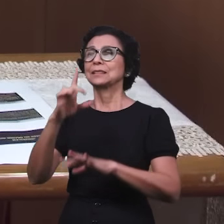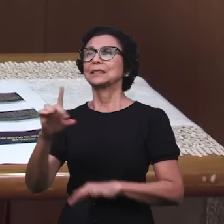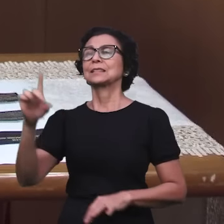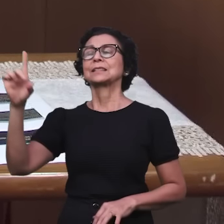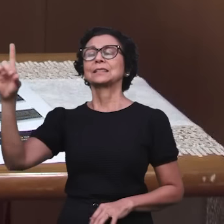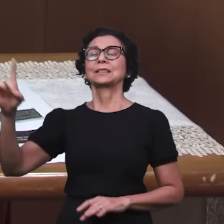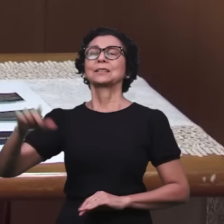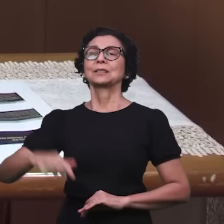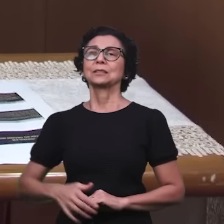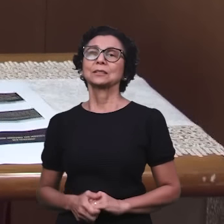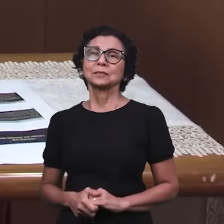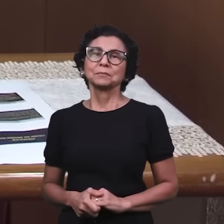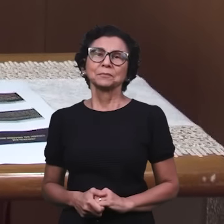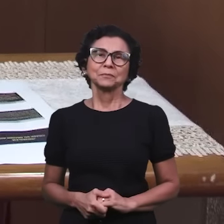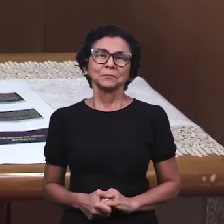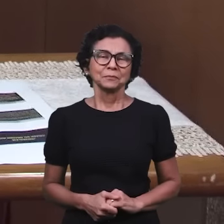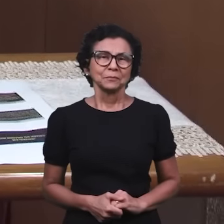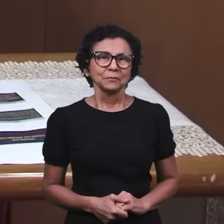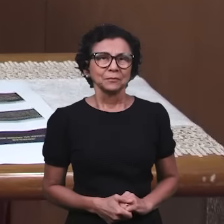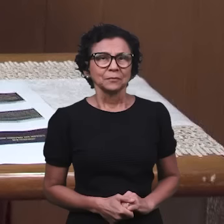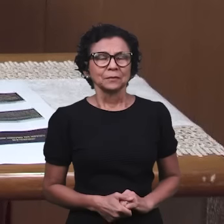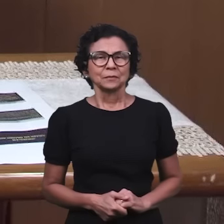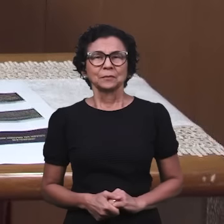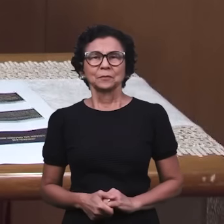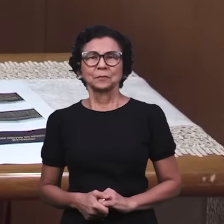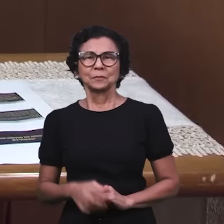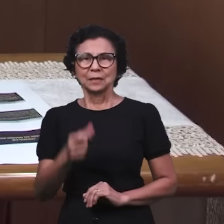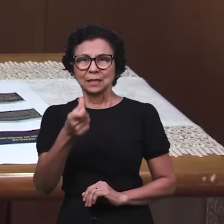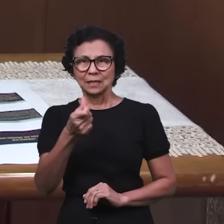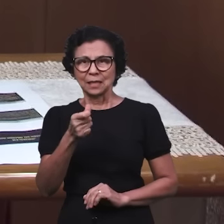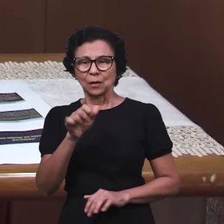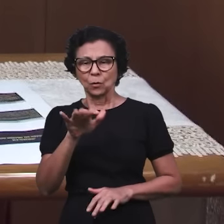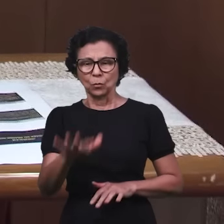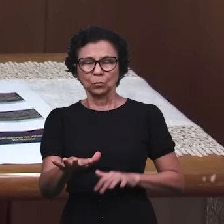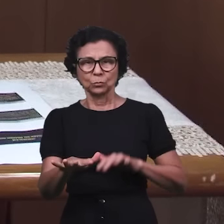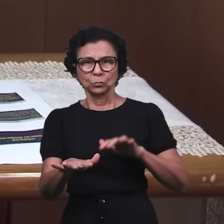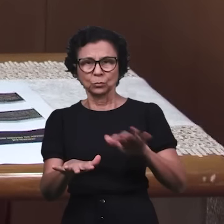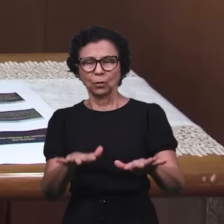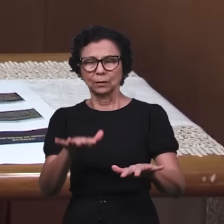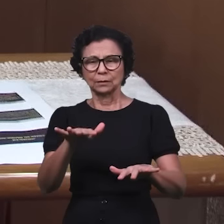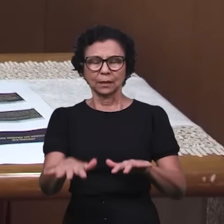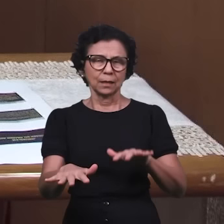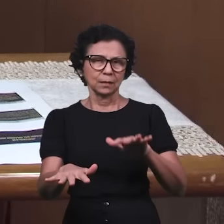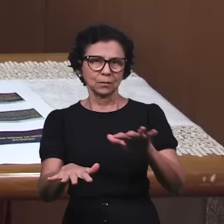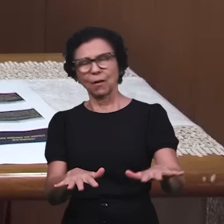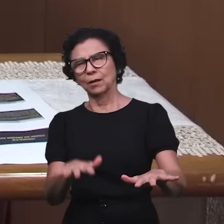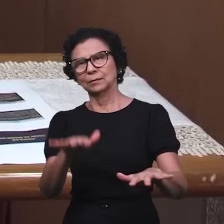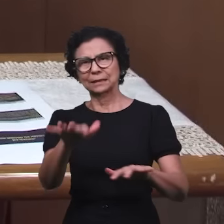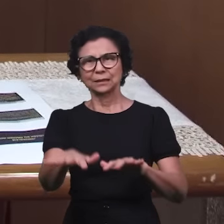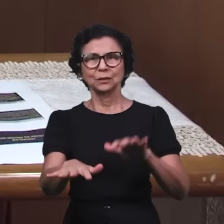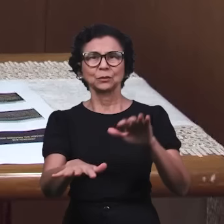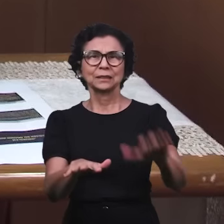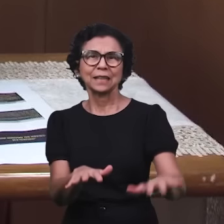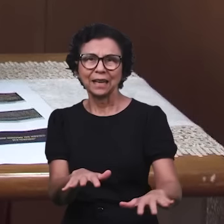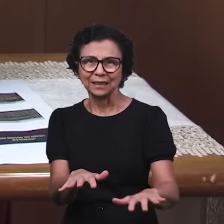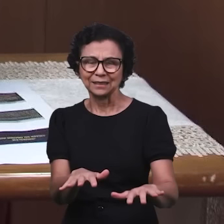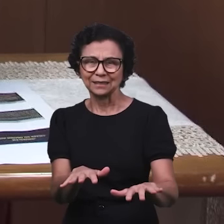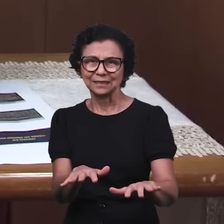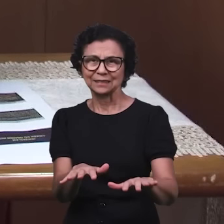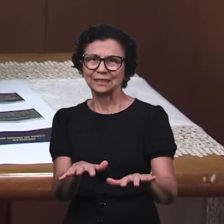Mas aquilo que ele não podia alcançar, então 6 passos é tudo que o homem pode fazer. E aquilo que ele não podia fazer,